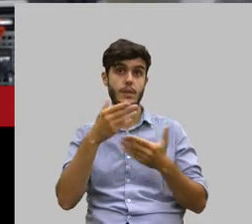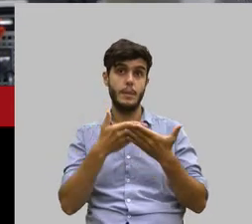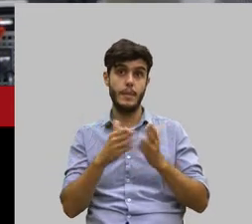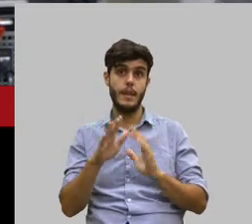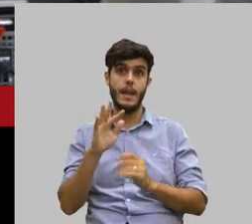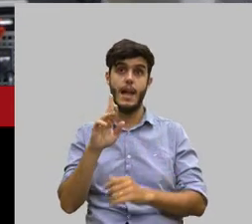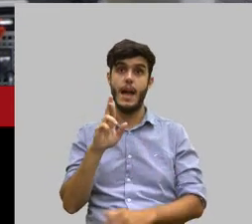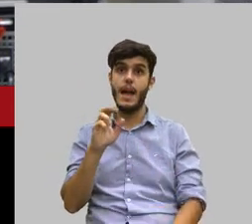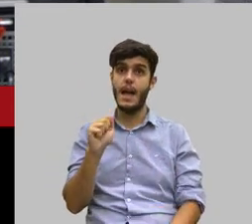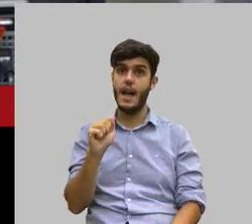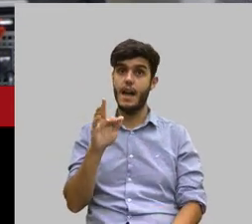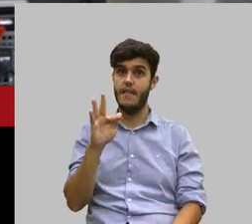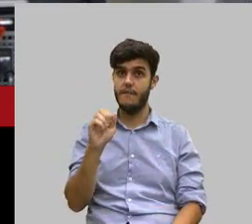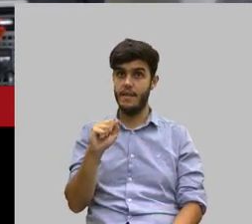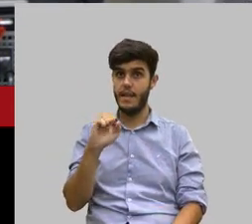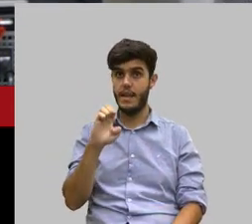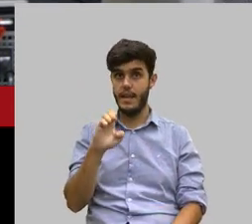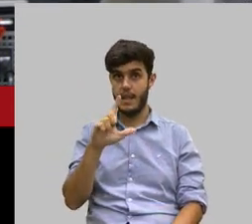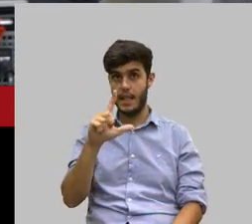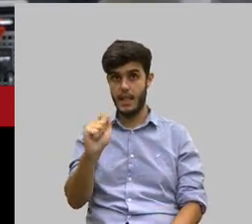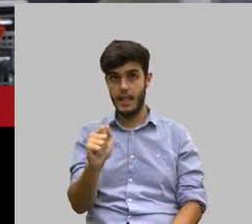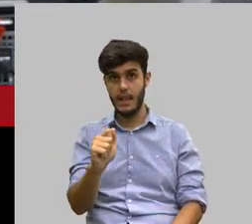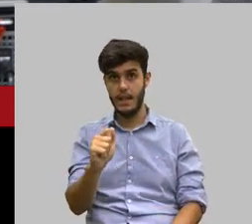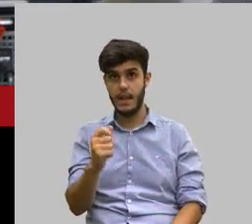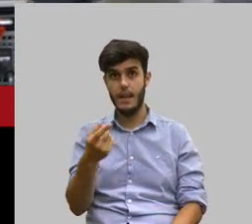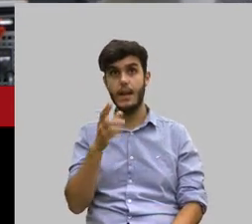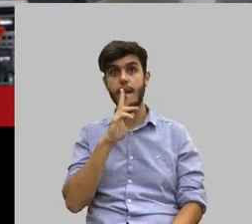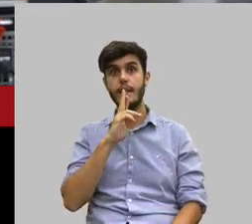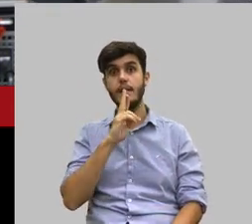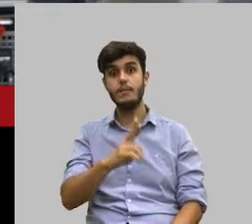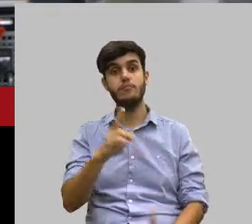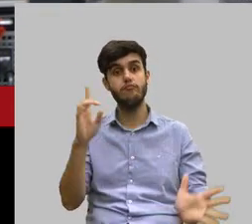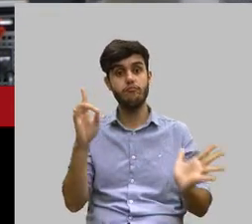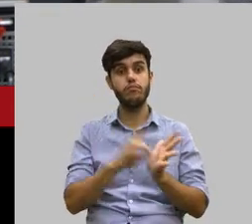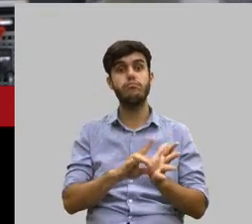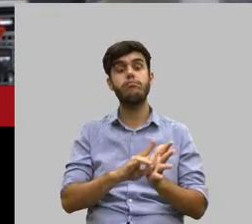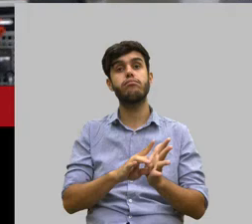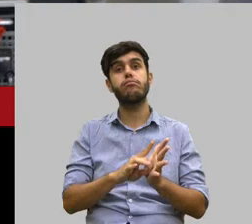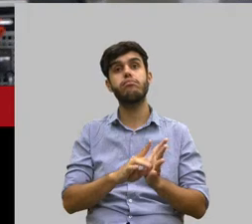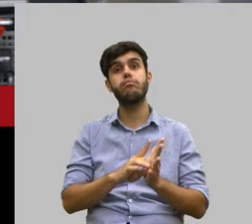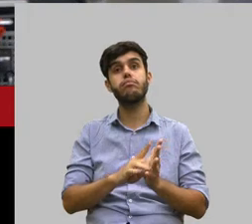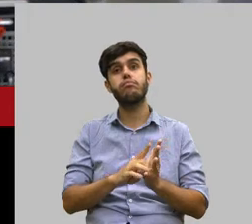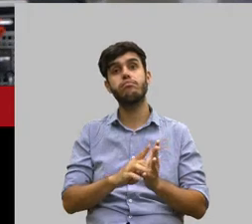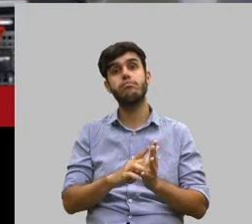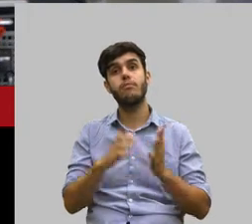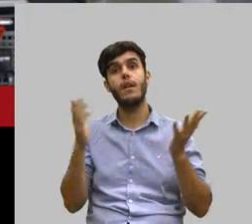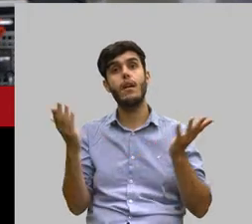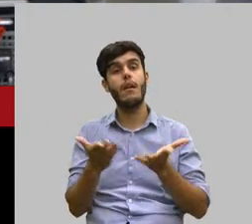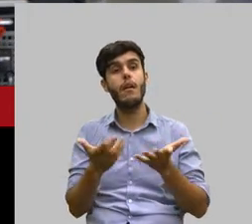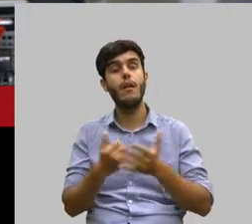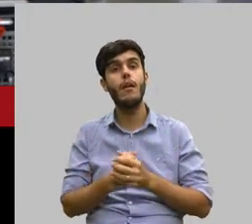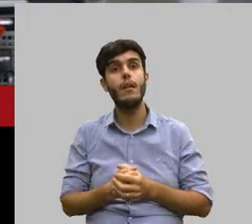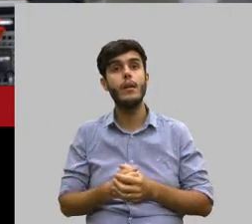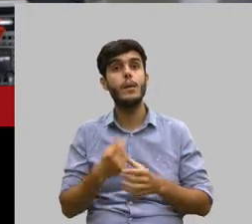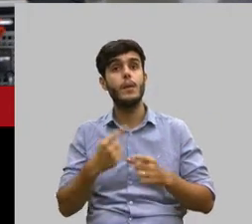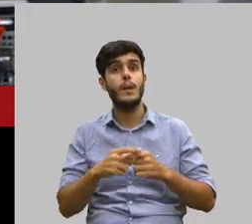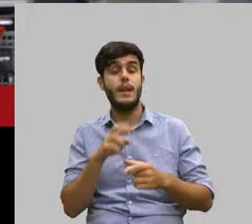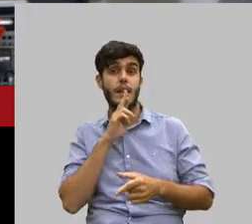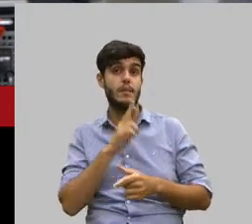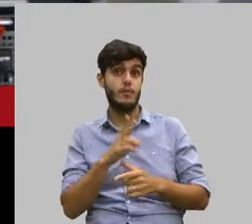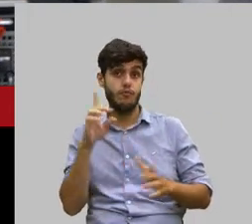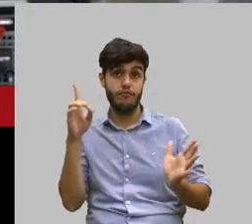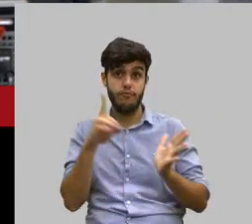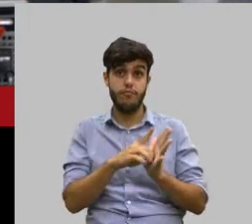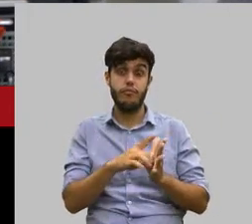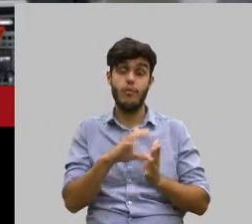Rafaela dmon eh respostas concretas imediatas porque a resposta concreta D